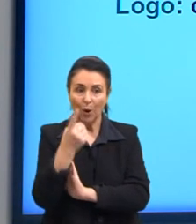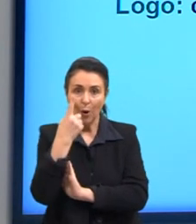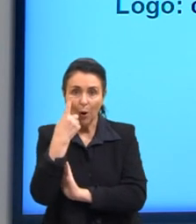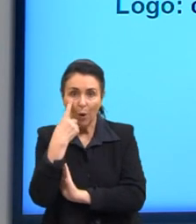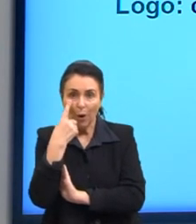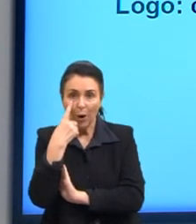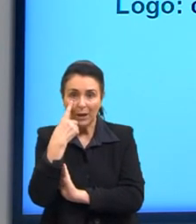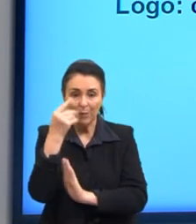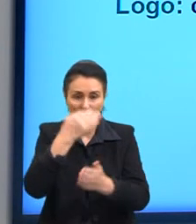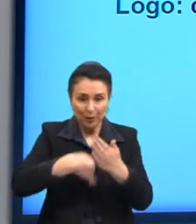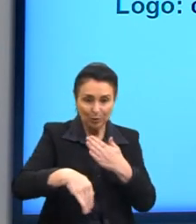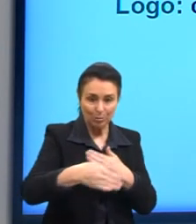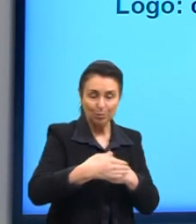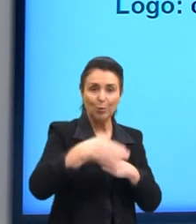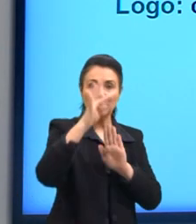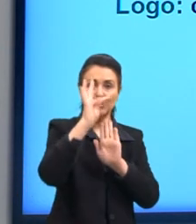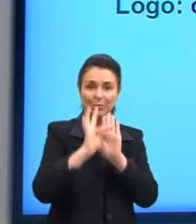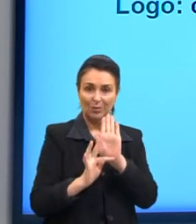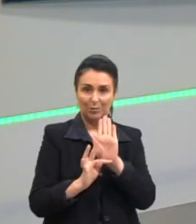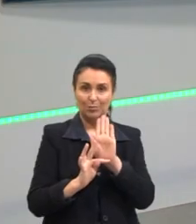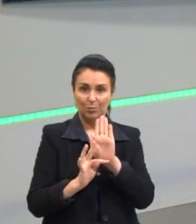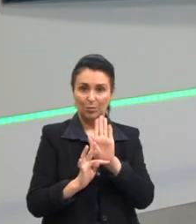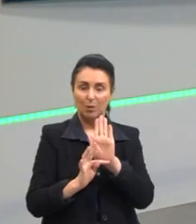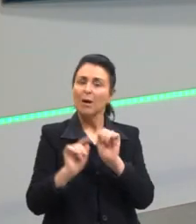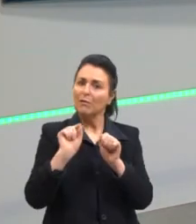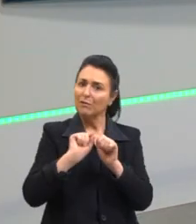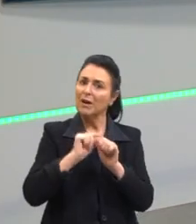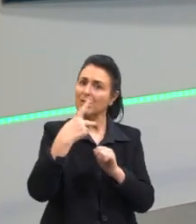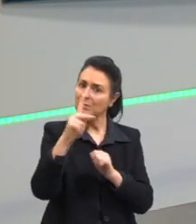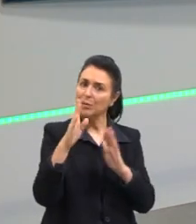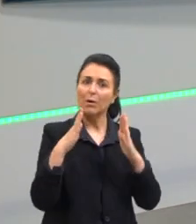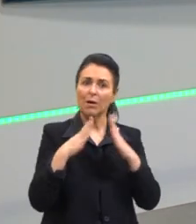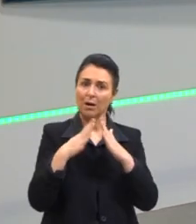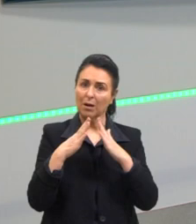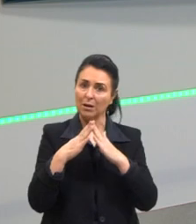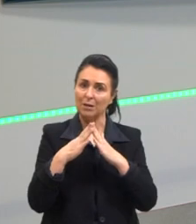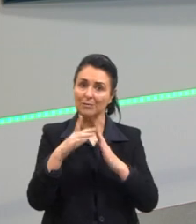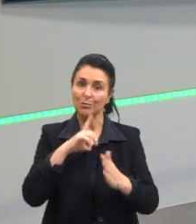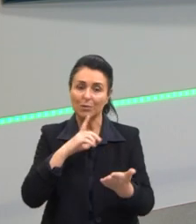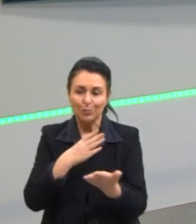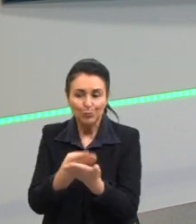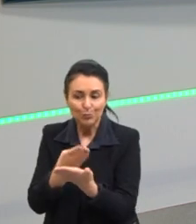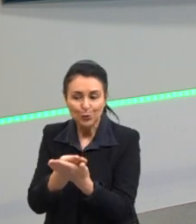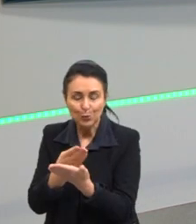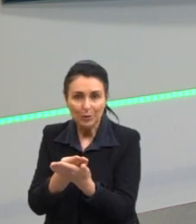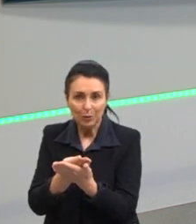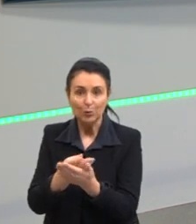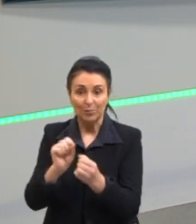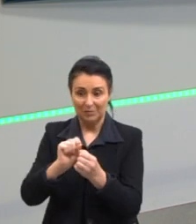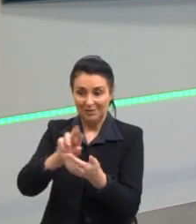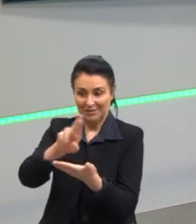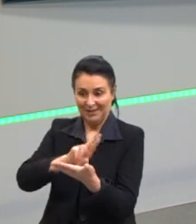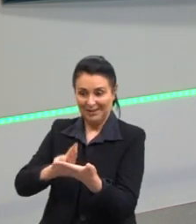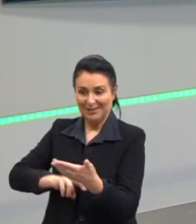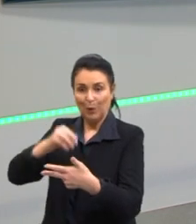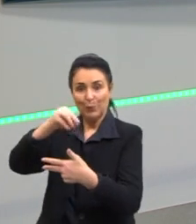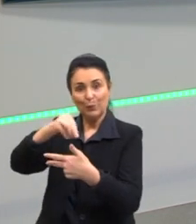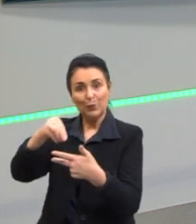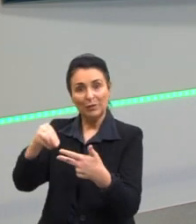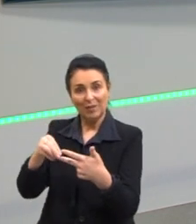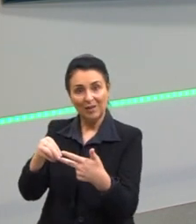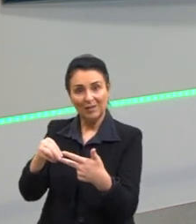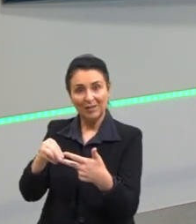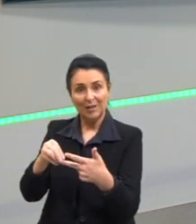fundamental importante que a gente vai fazer e que eu sugiro que tu faça aí na tua casa tô estudando para redação do Enem